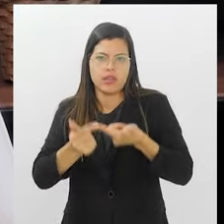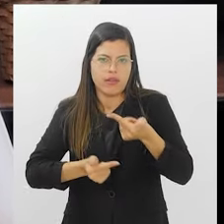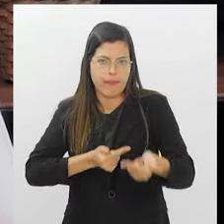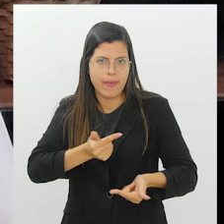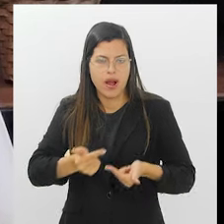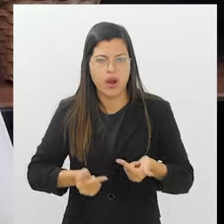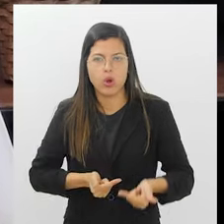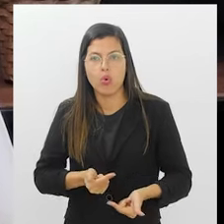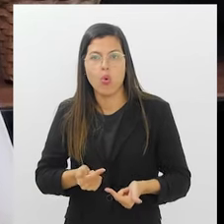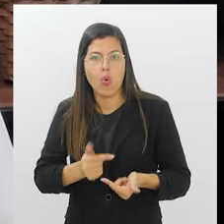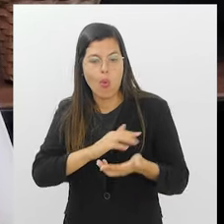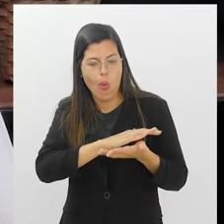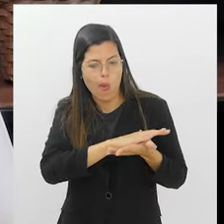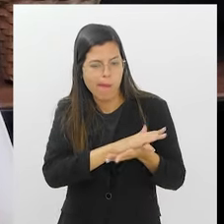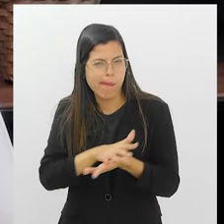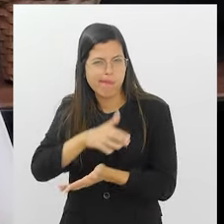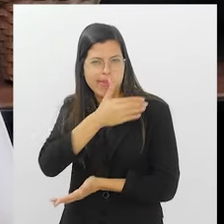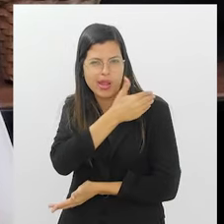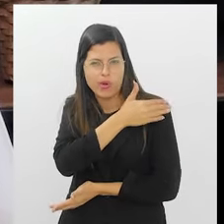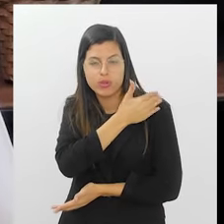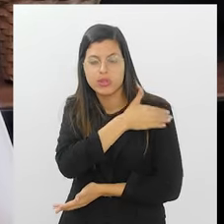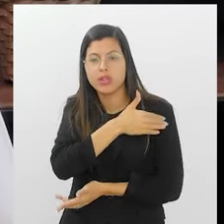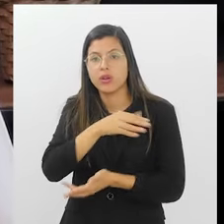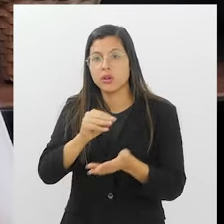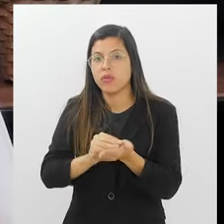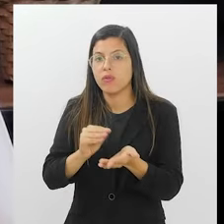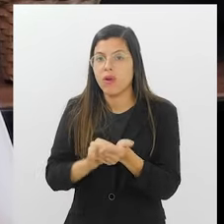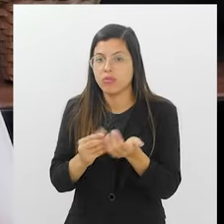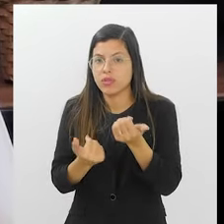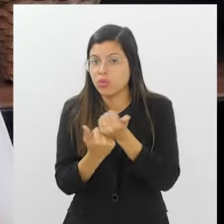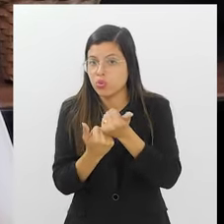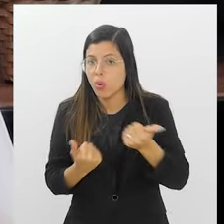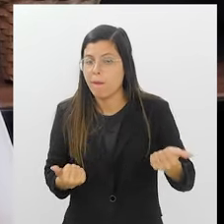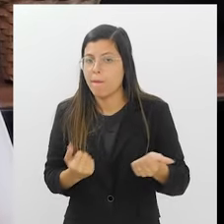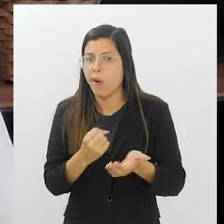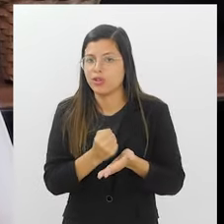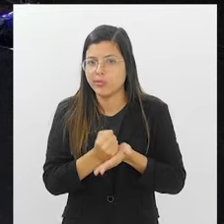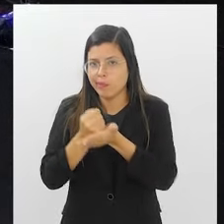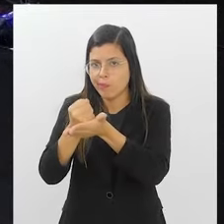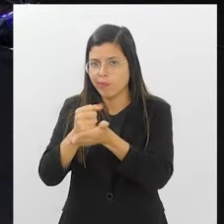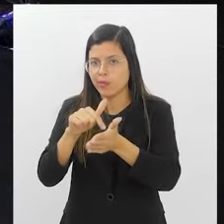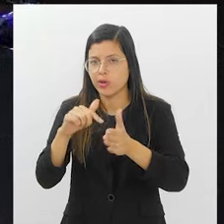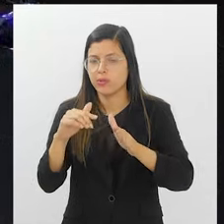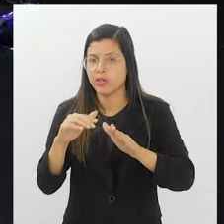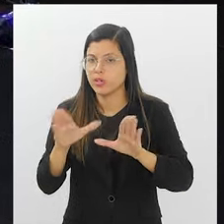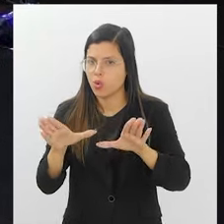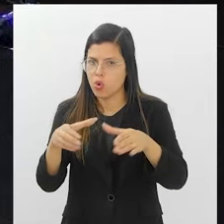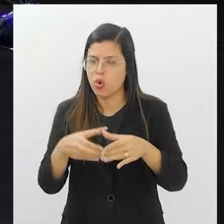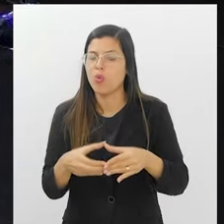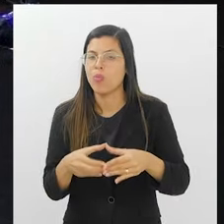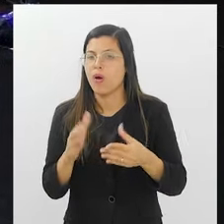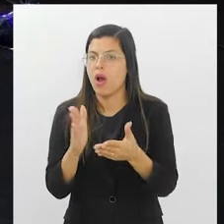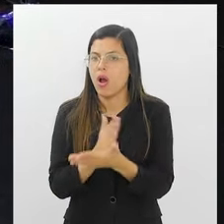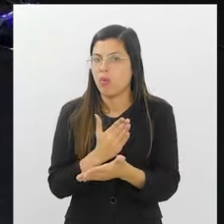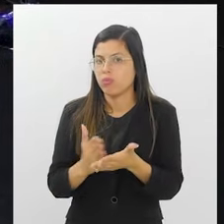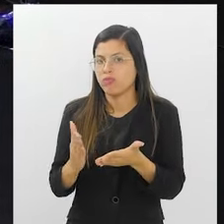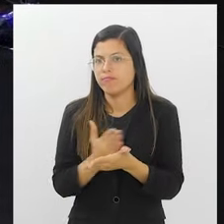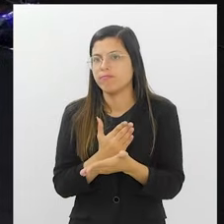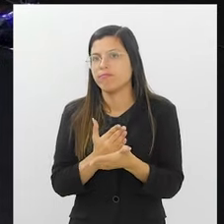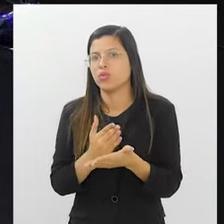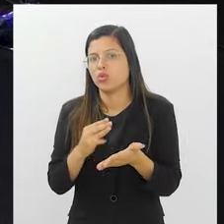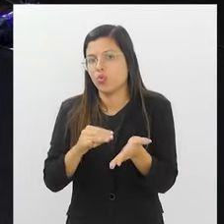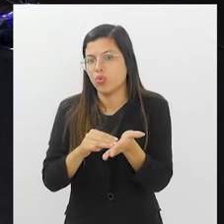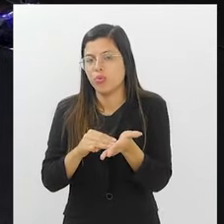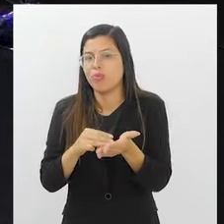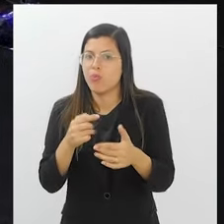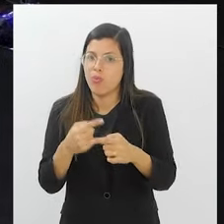empregadas. Né? O preconceito e a falta de assistência e de suporte para essa comunidade são algumas das